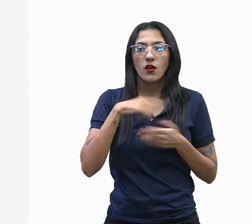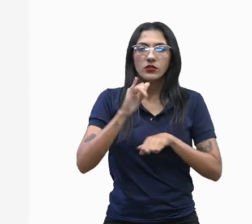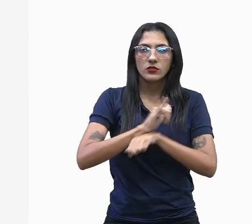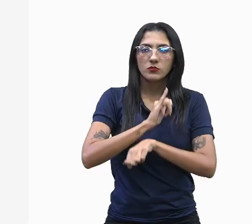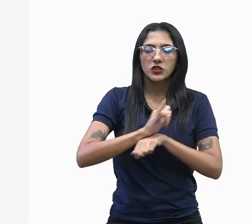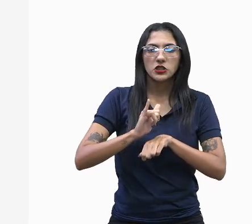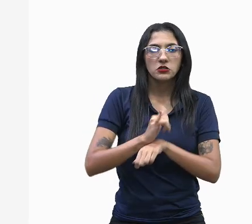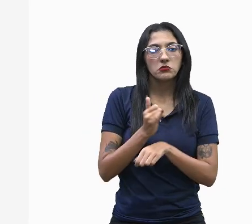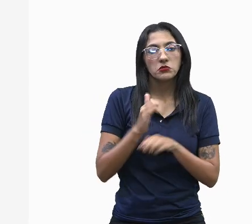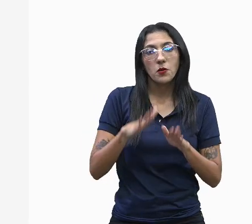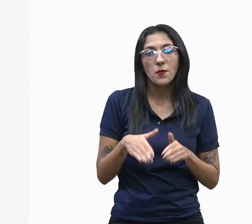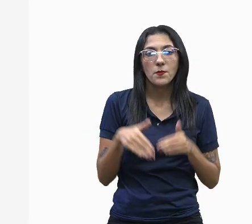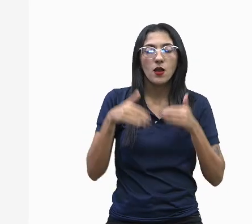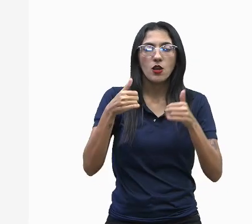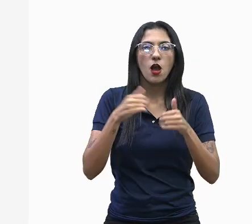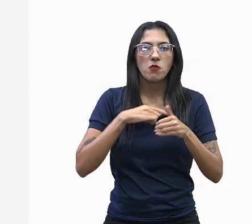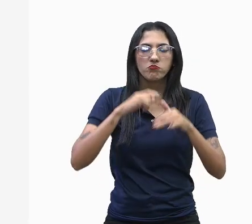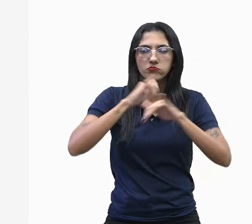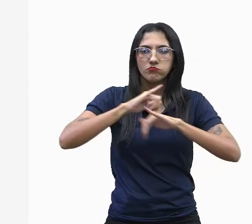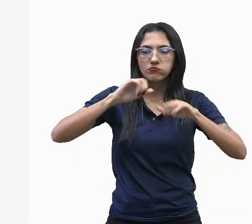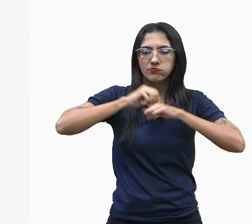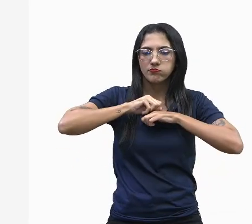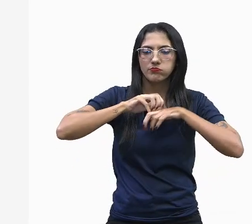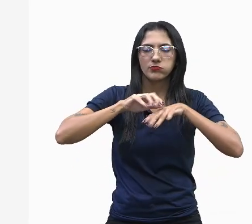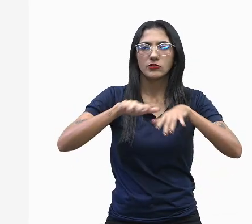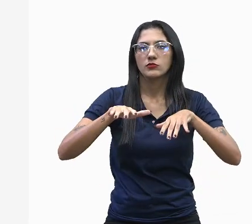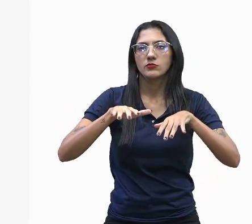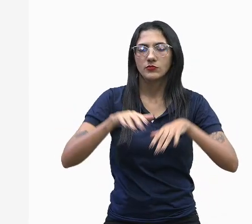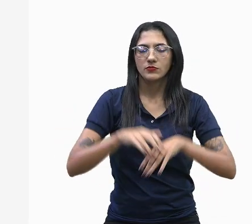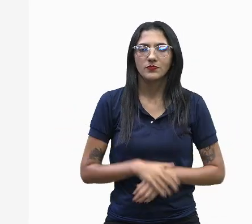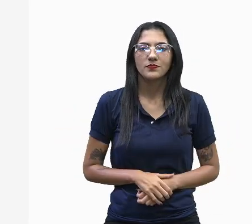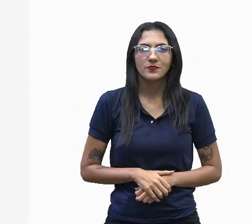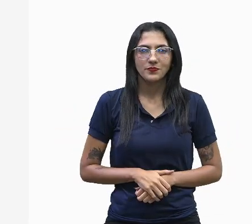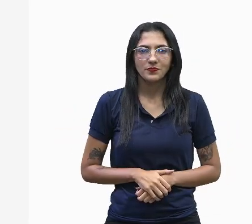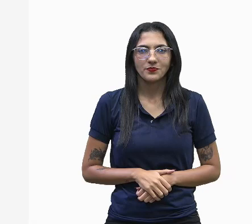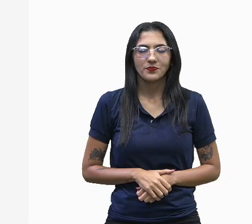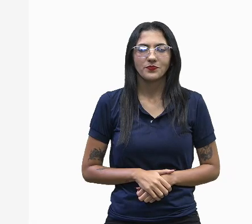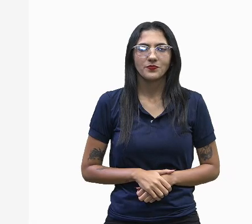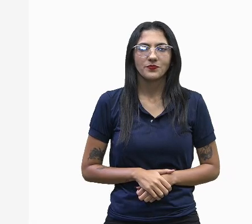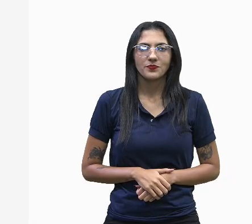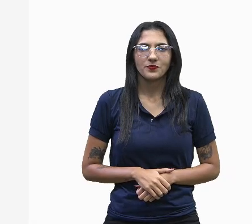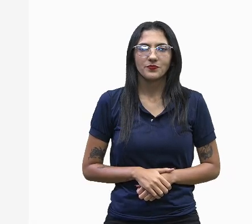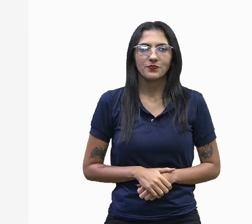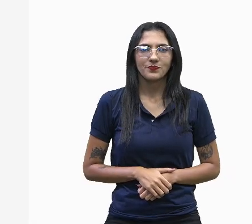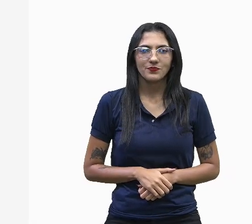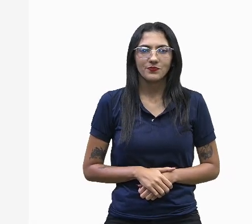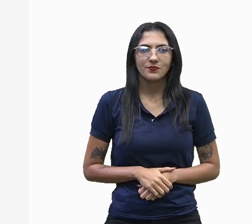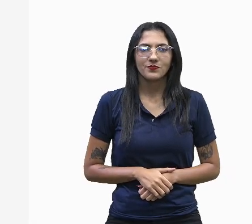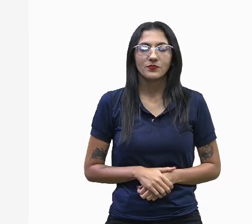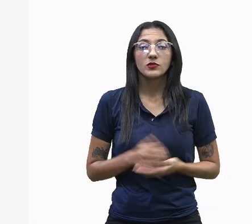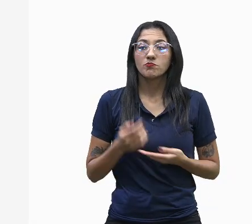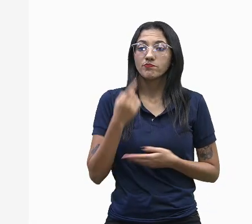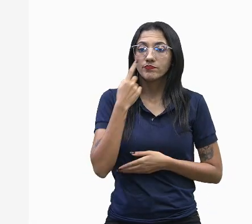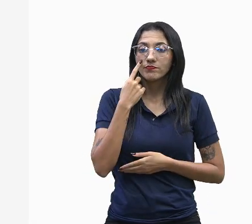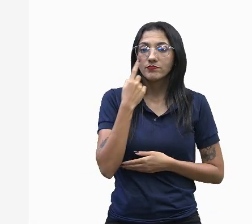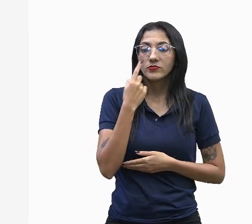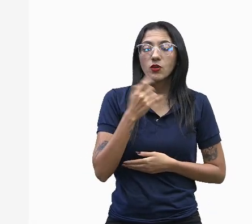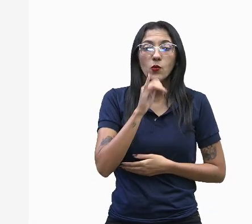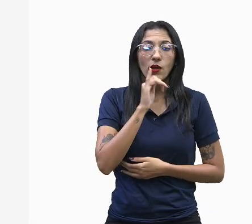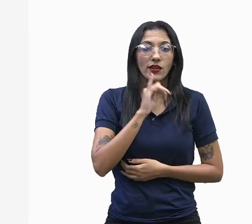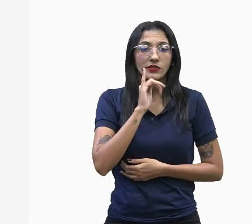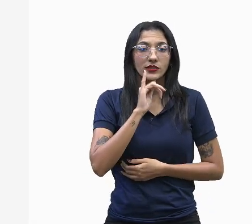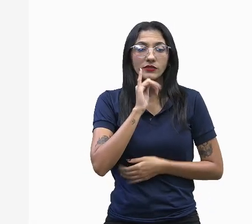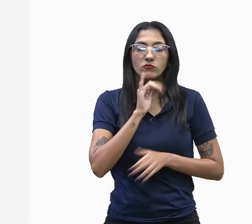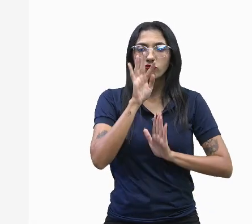corram e cheguem mais longe. Vamos ver um exemplo, então, de uma notícia, de um